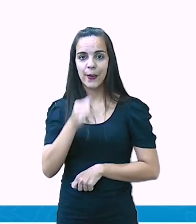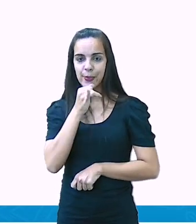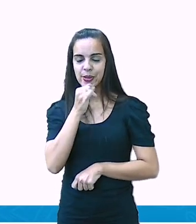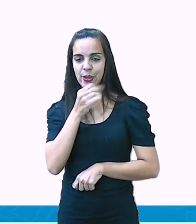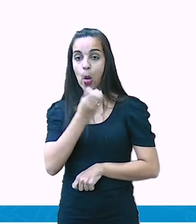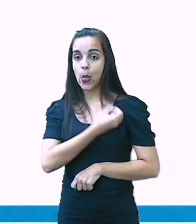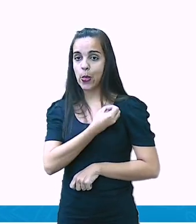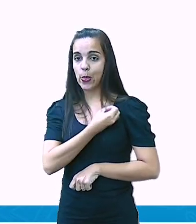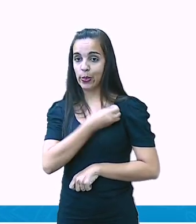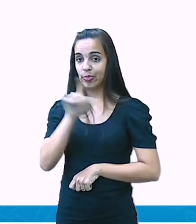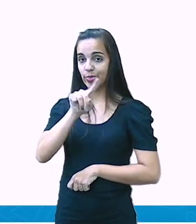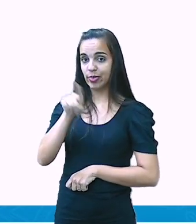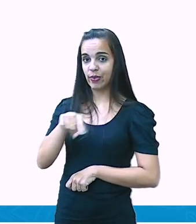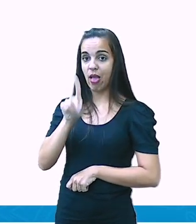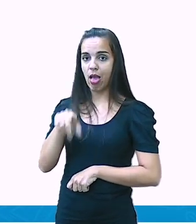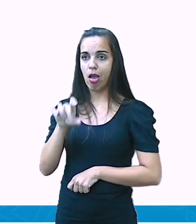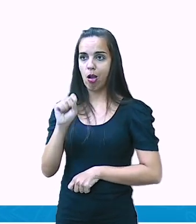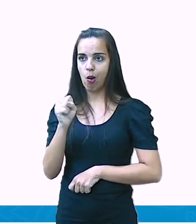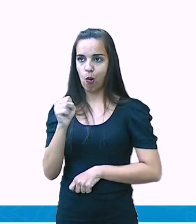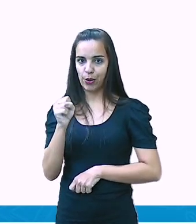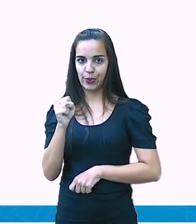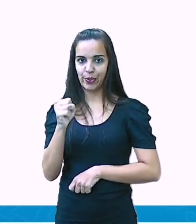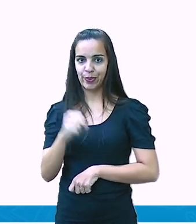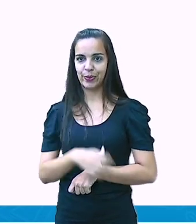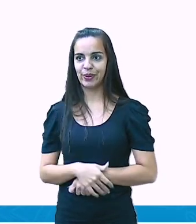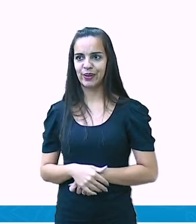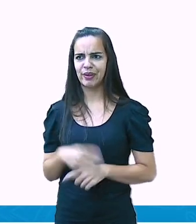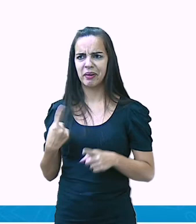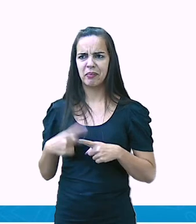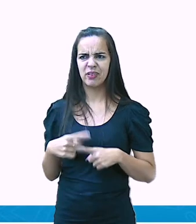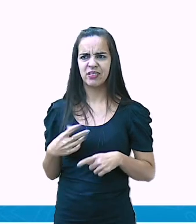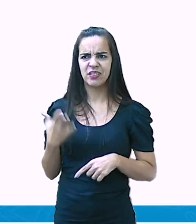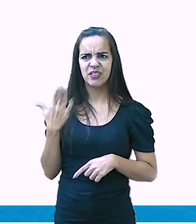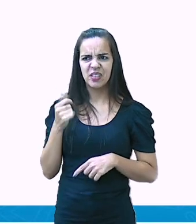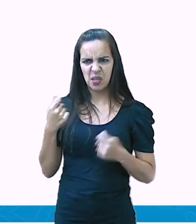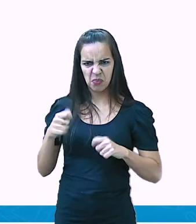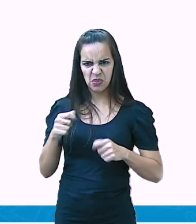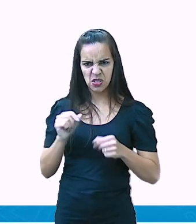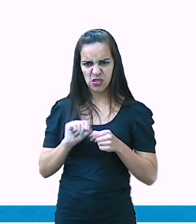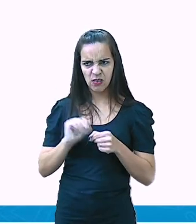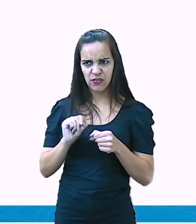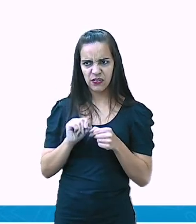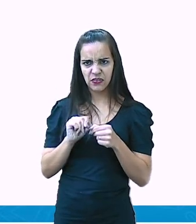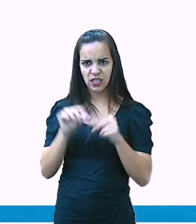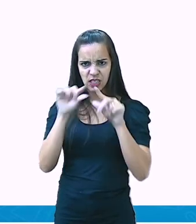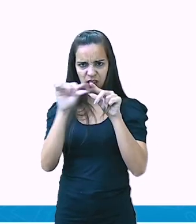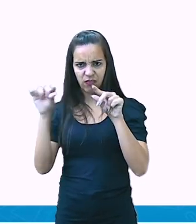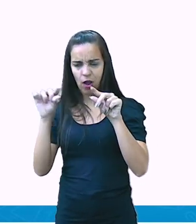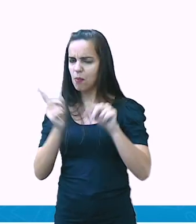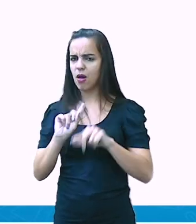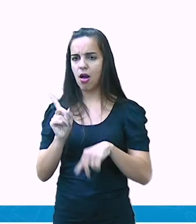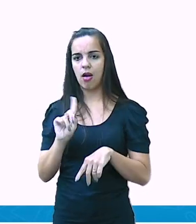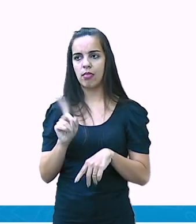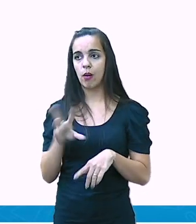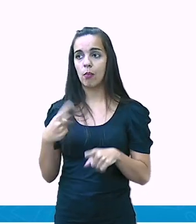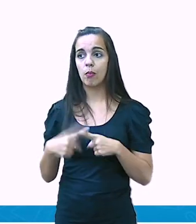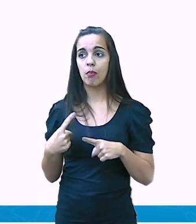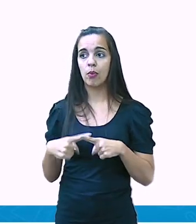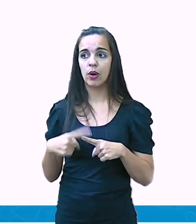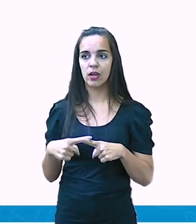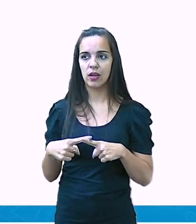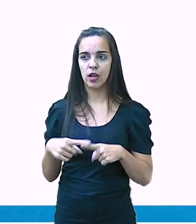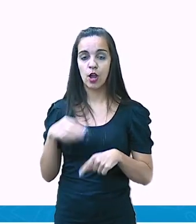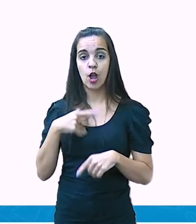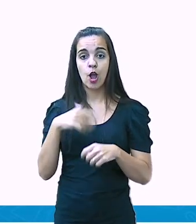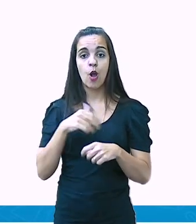número atômico deste átomo é 8? Acertou. Precisou fazer alguma operação? Não. Por quê? Porque o